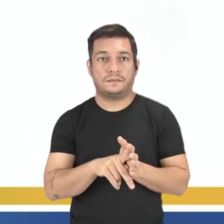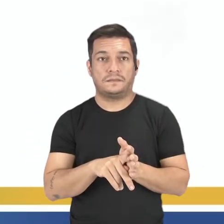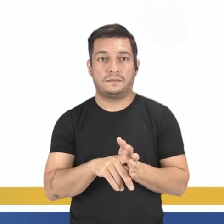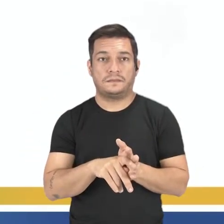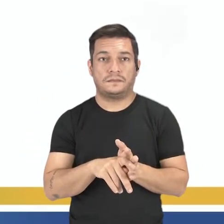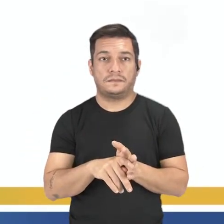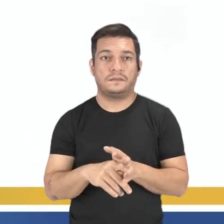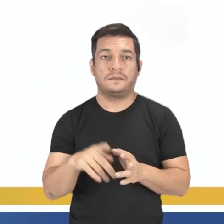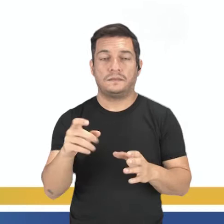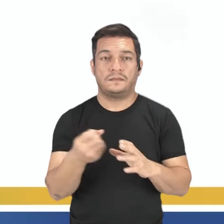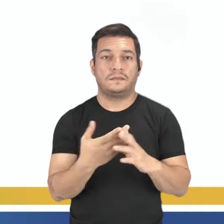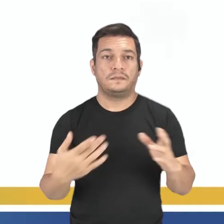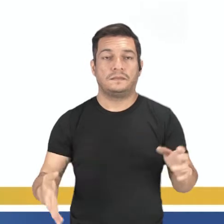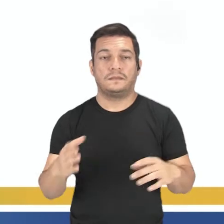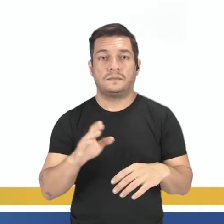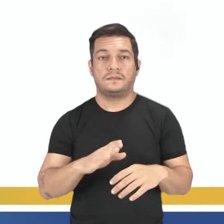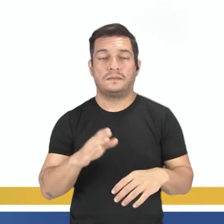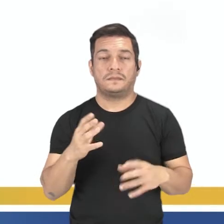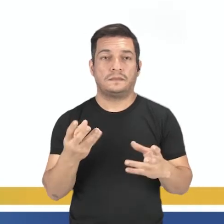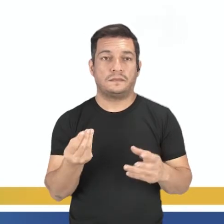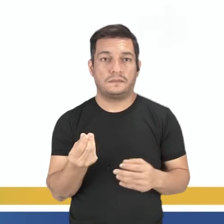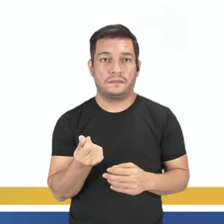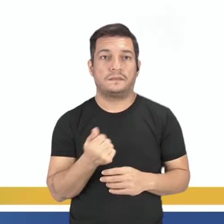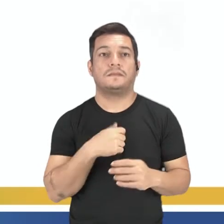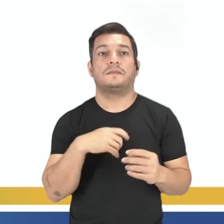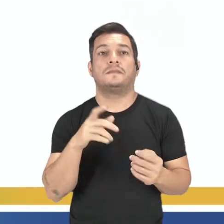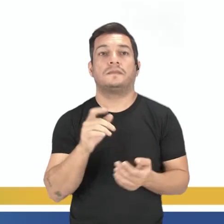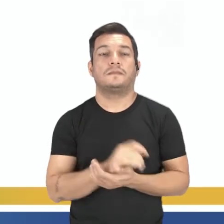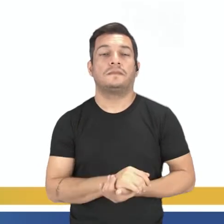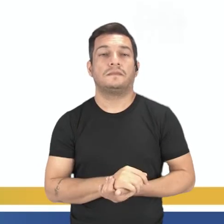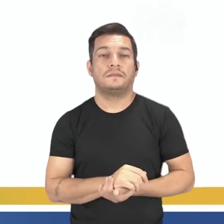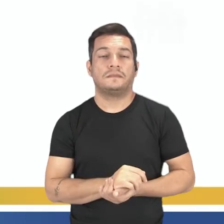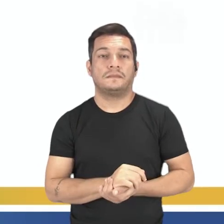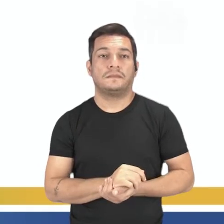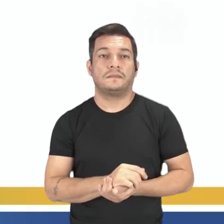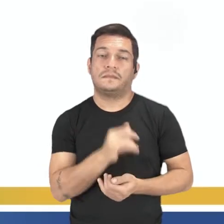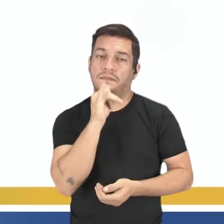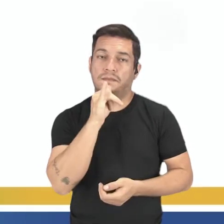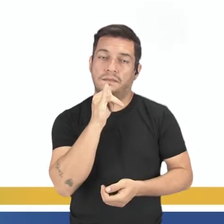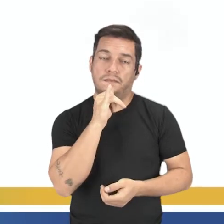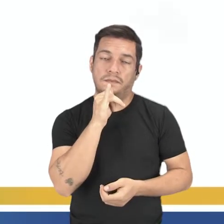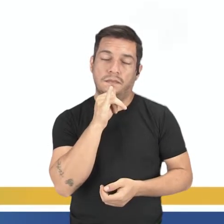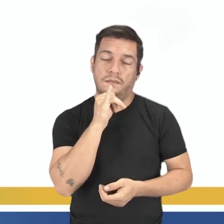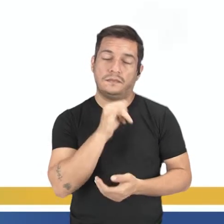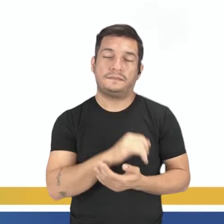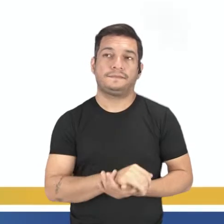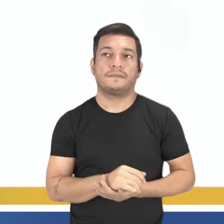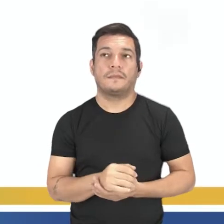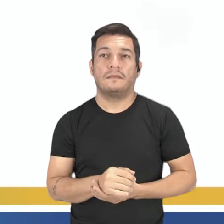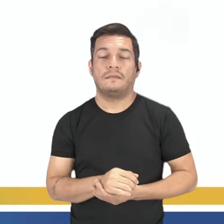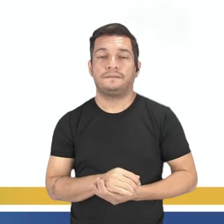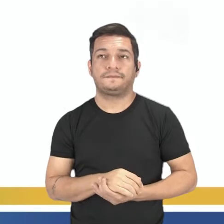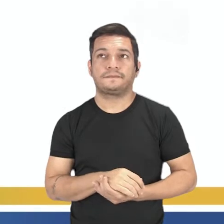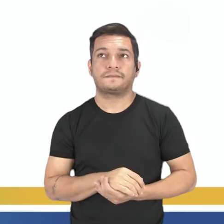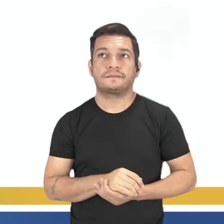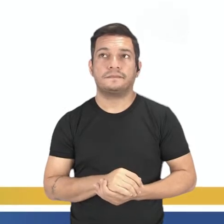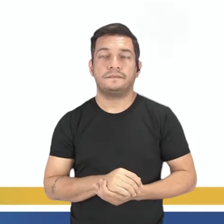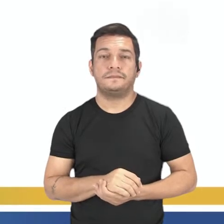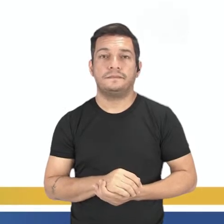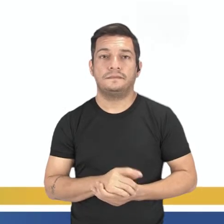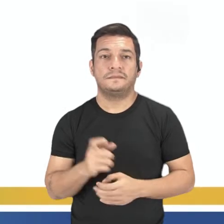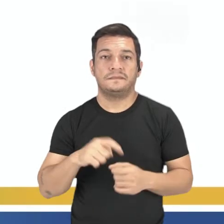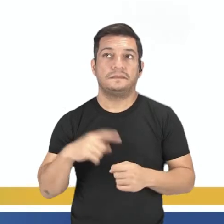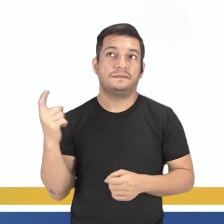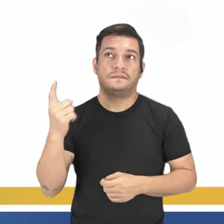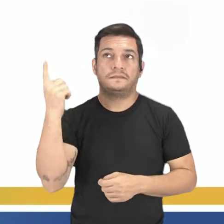ser a característica mais pura quanto à dominância. Um exemplo, vamos dar aqui, voltando à